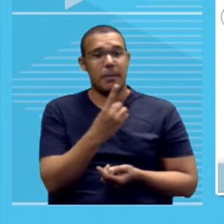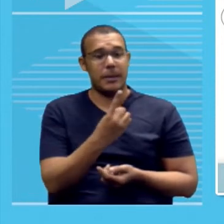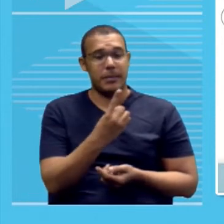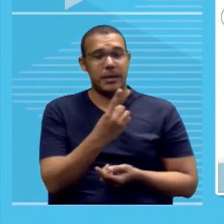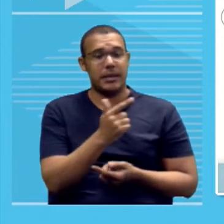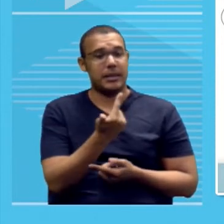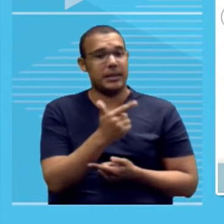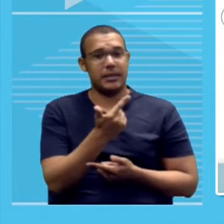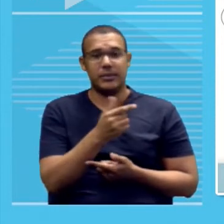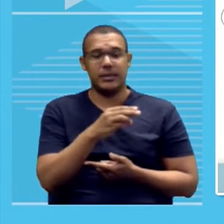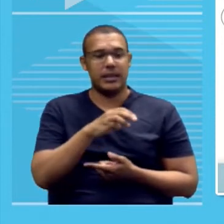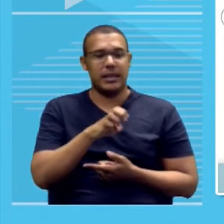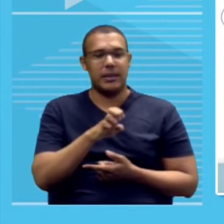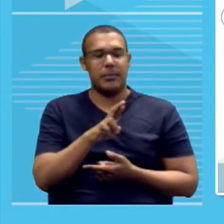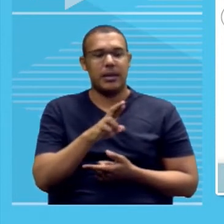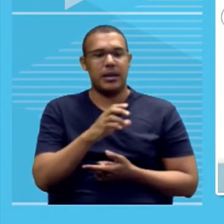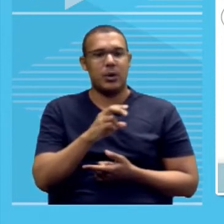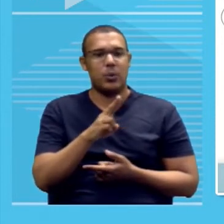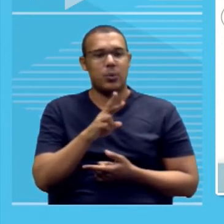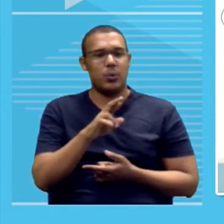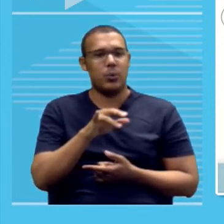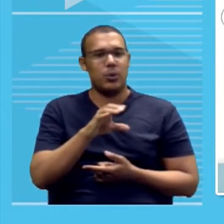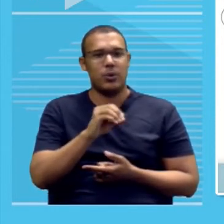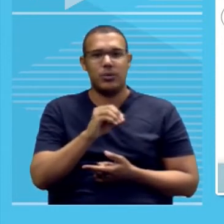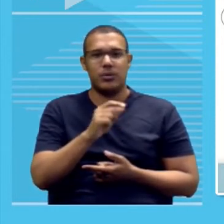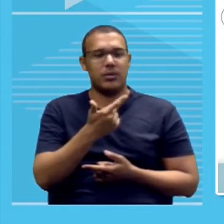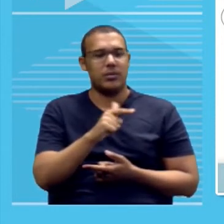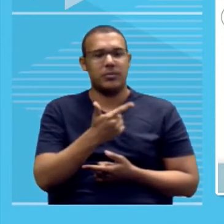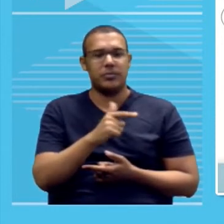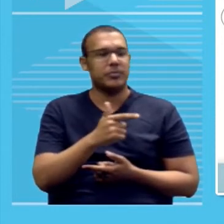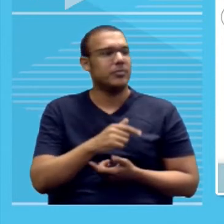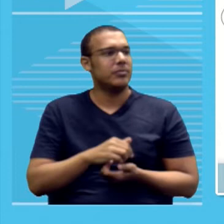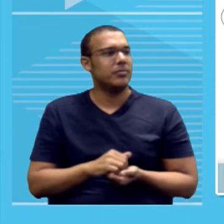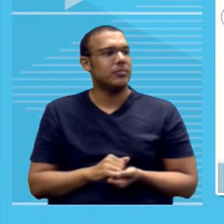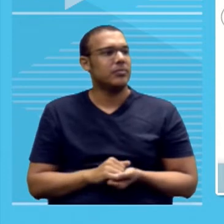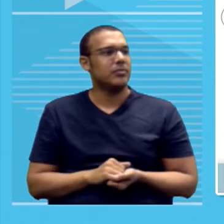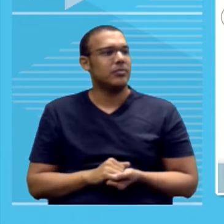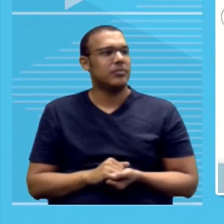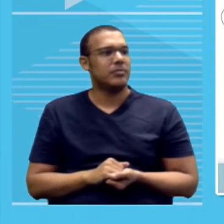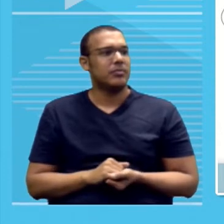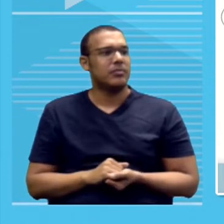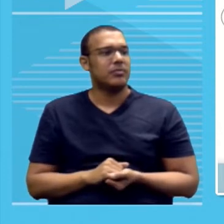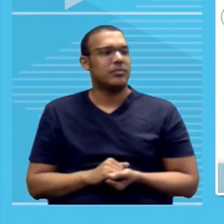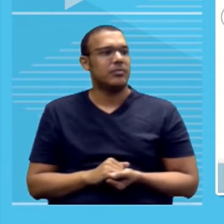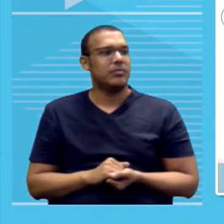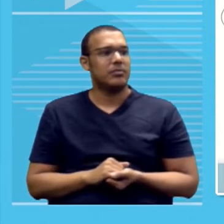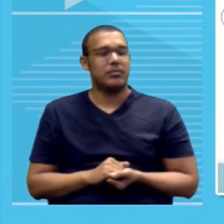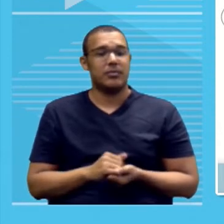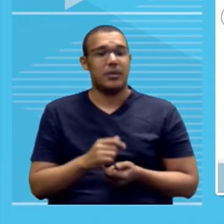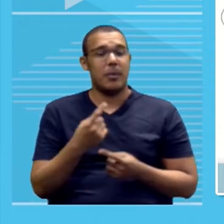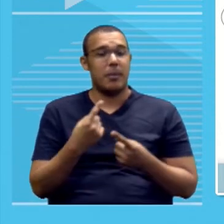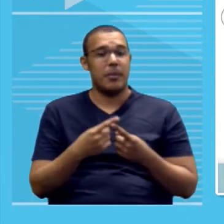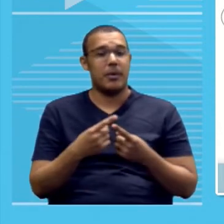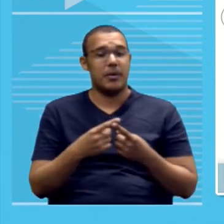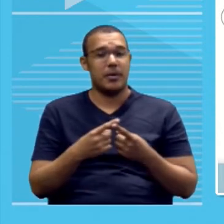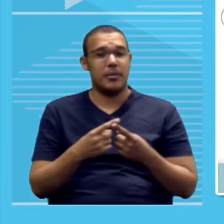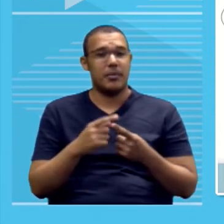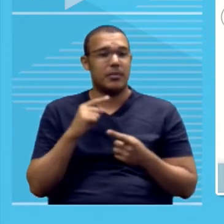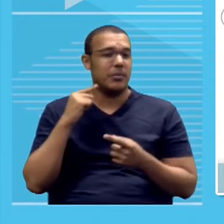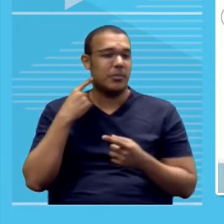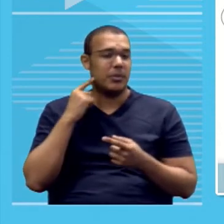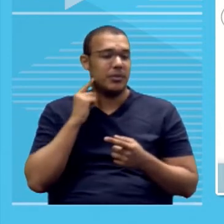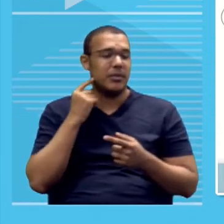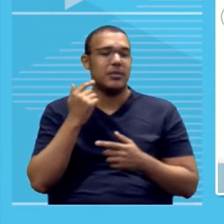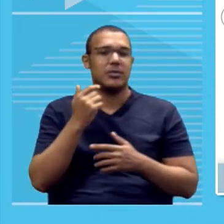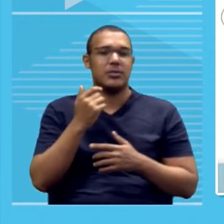é bom, certo? Mas tem tungstênio. Então, um ponto positivo dela é o fato dela não ter mercúrio. O mercúrio é um dos principais poluentes do nosso planeta